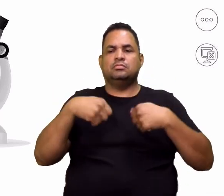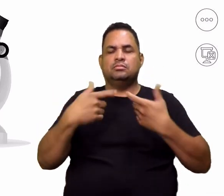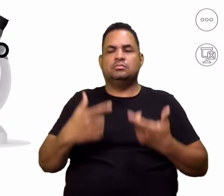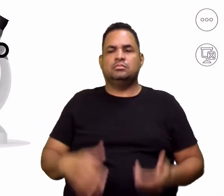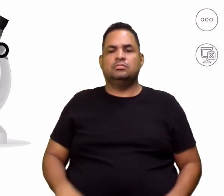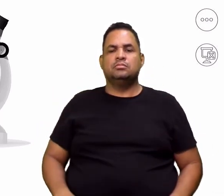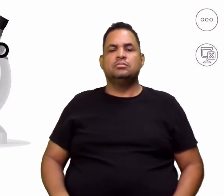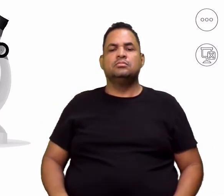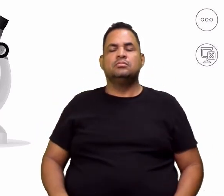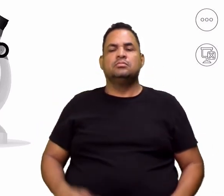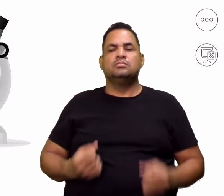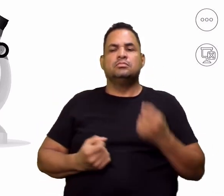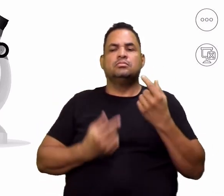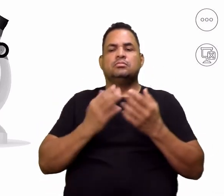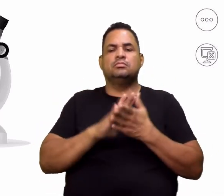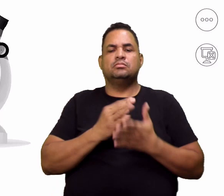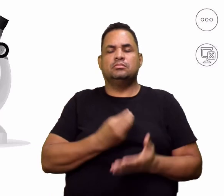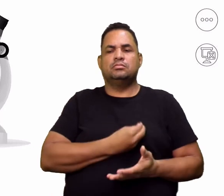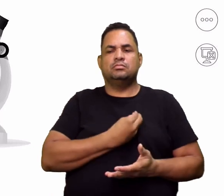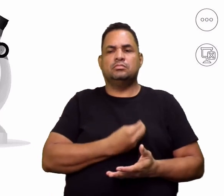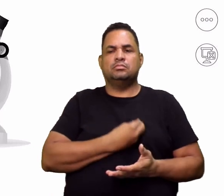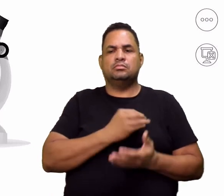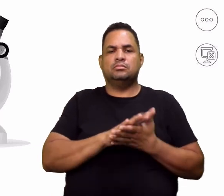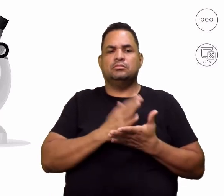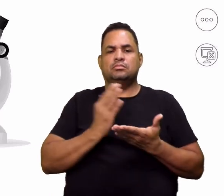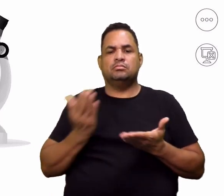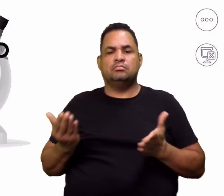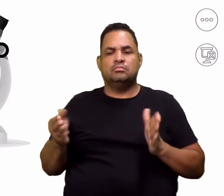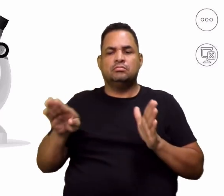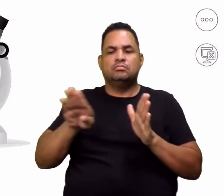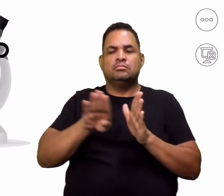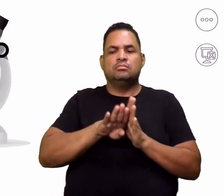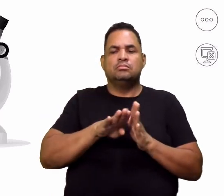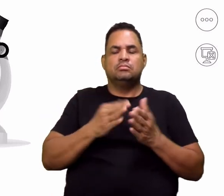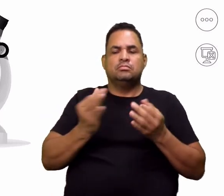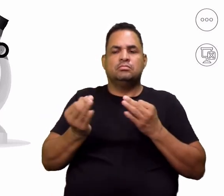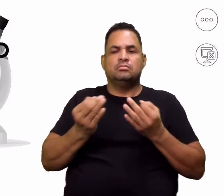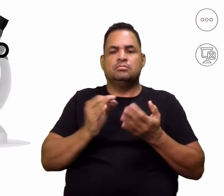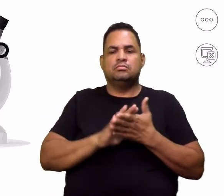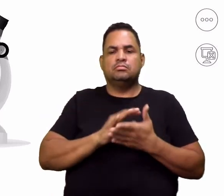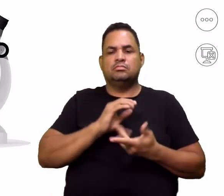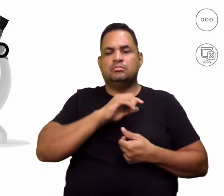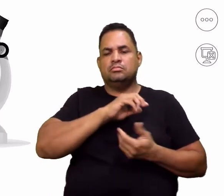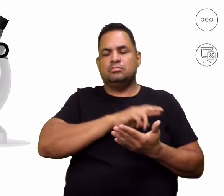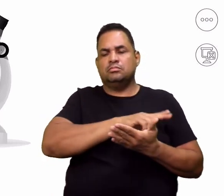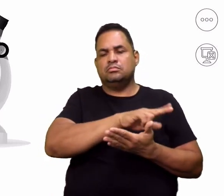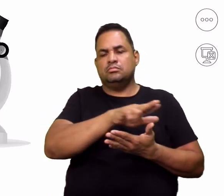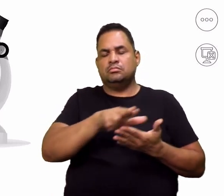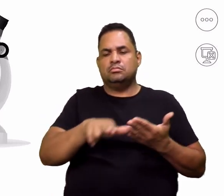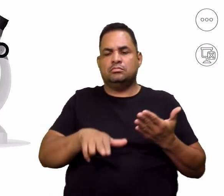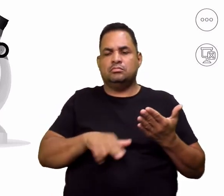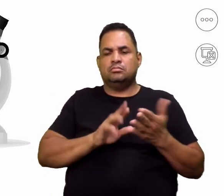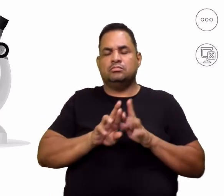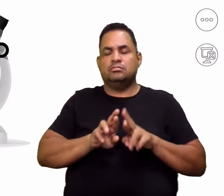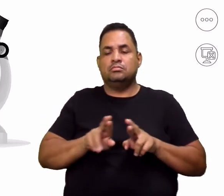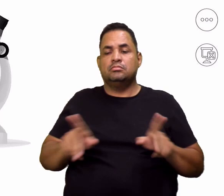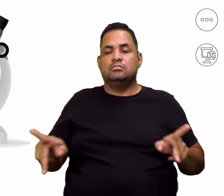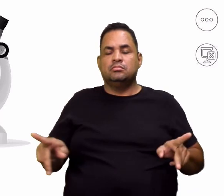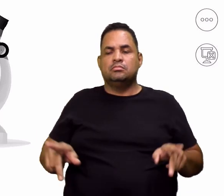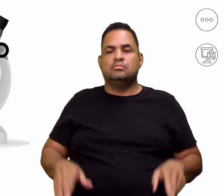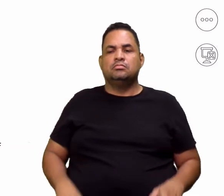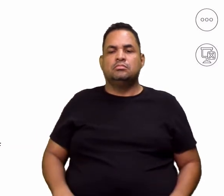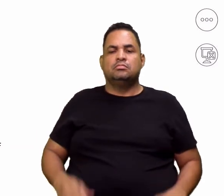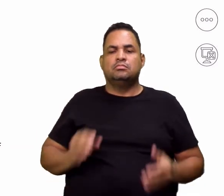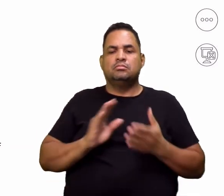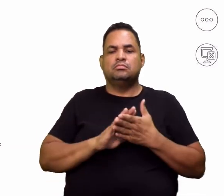né, que alguns organismos alcancem uma determinada variabilidade, uma determinada diferenciação ali na